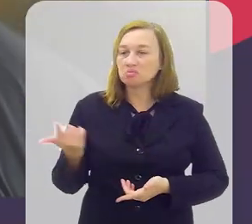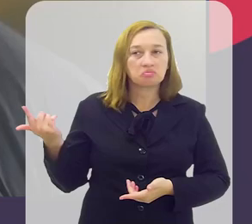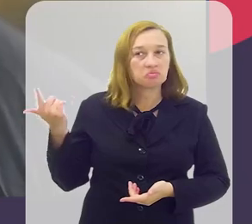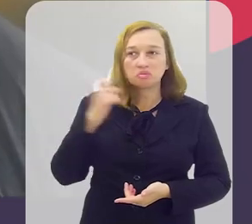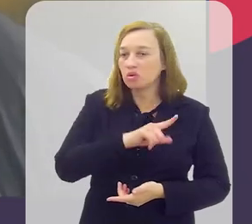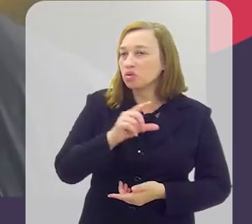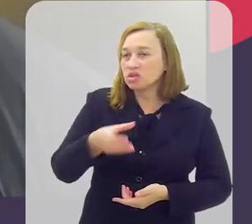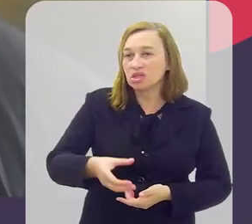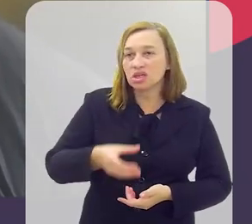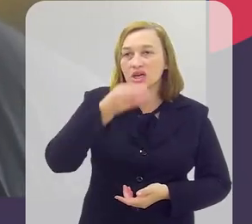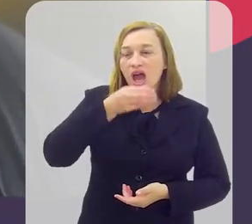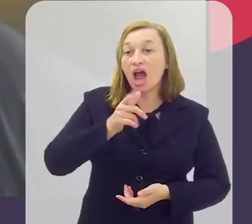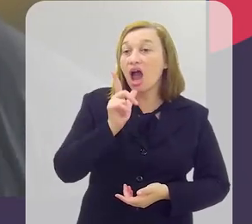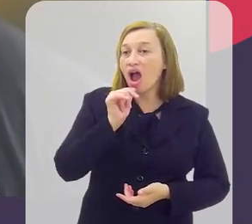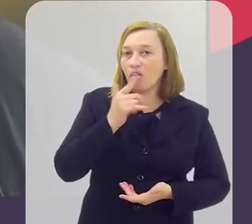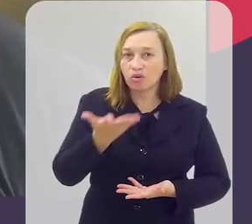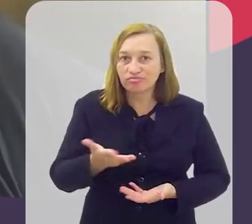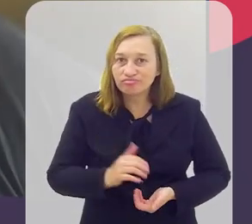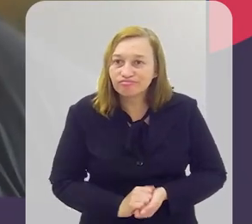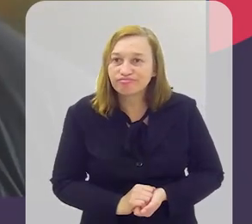não consegui um copo d'água,